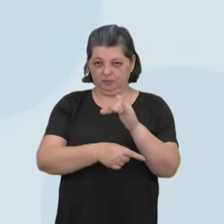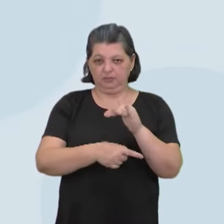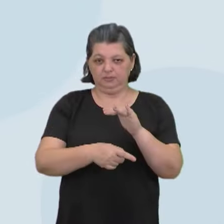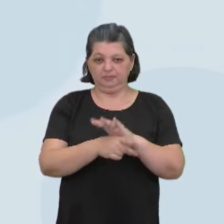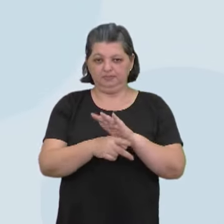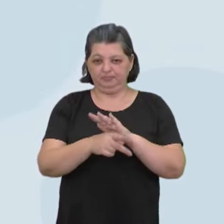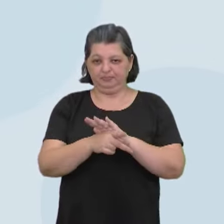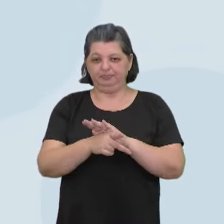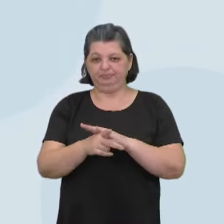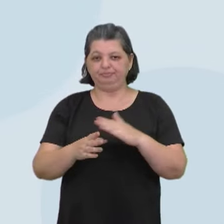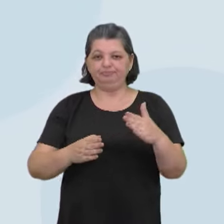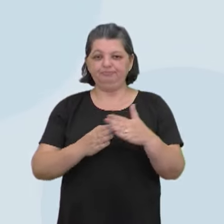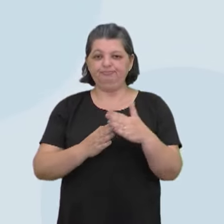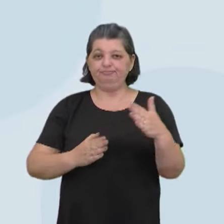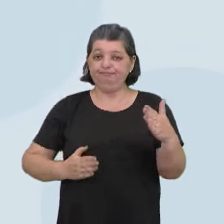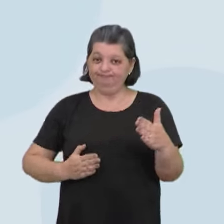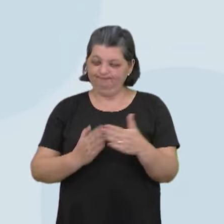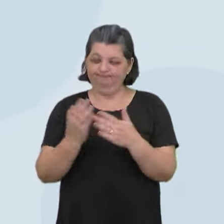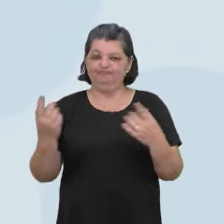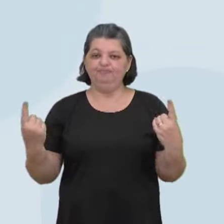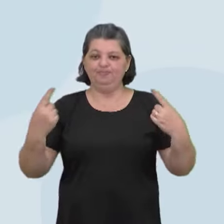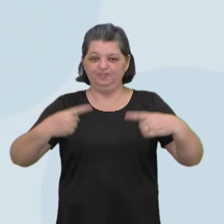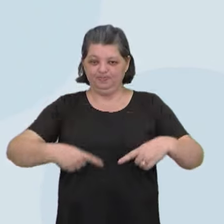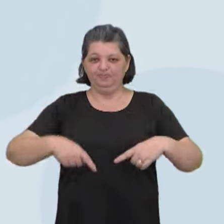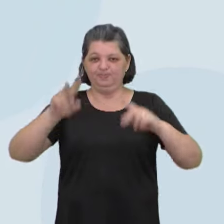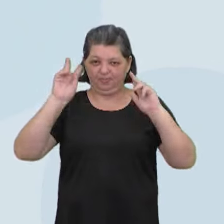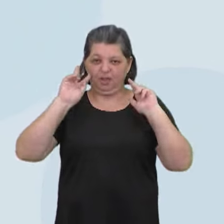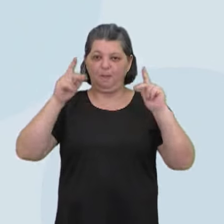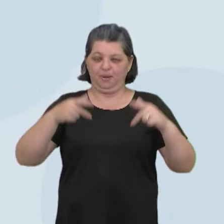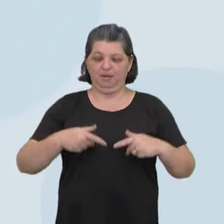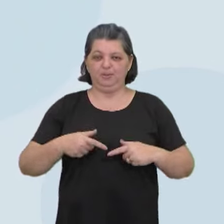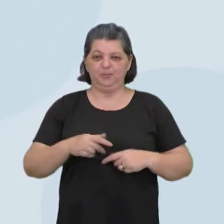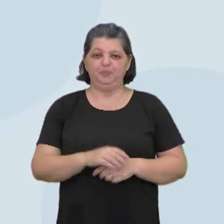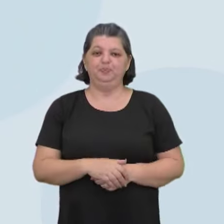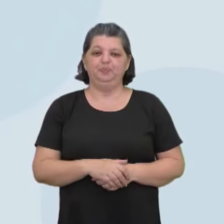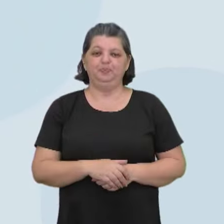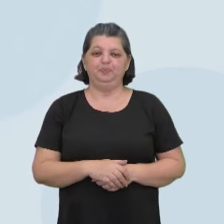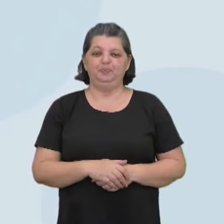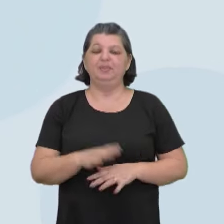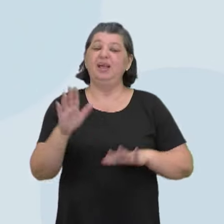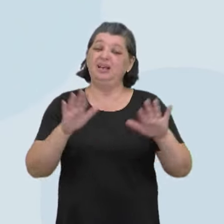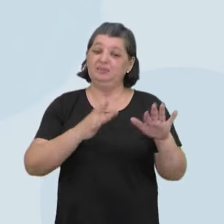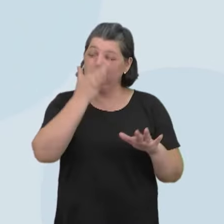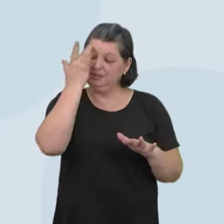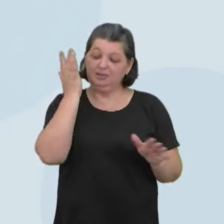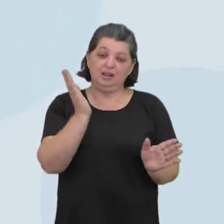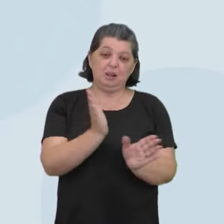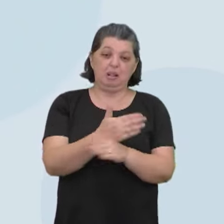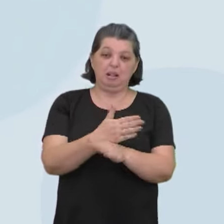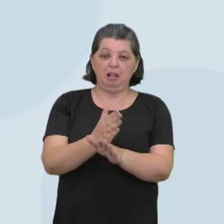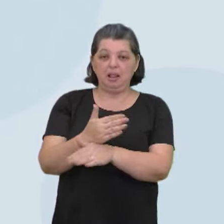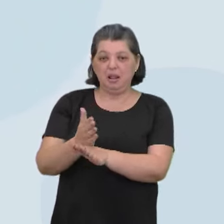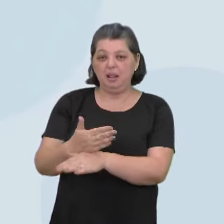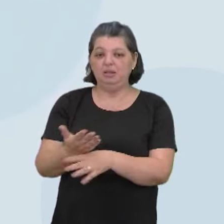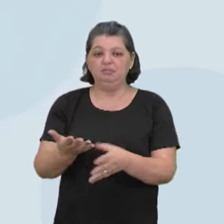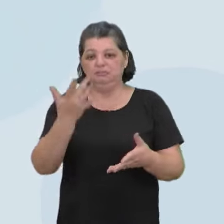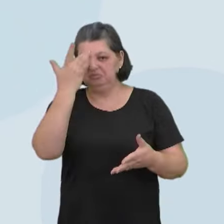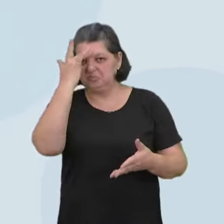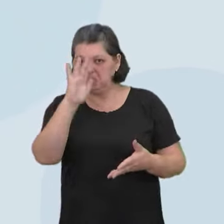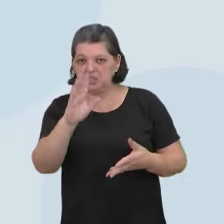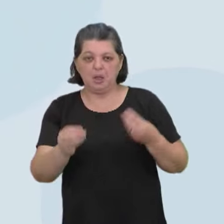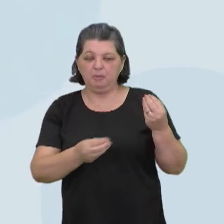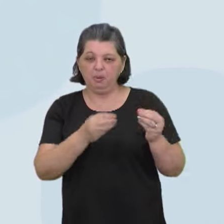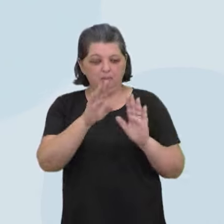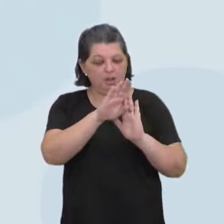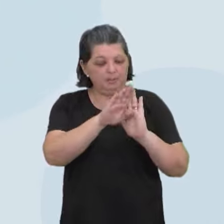superar desafios ed-humanas. Para quem está um pouquinho perdido aí na história, na